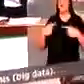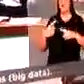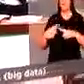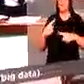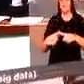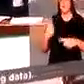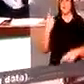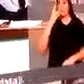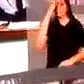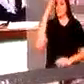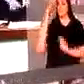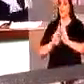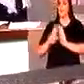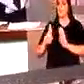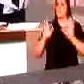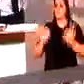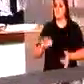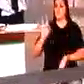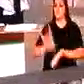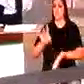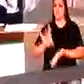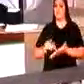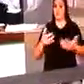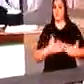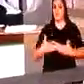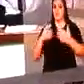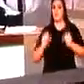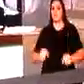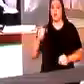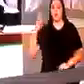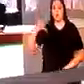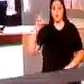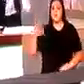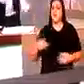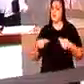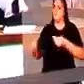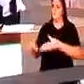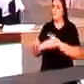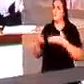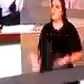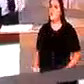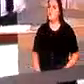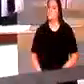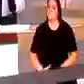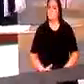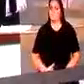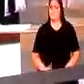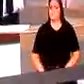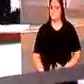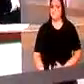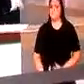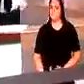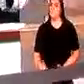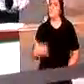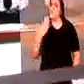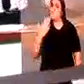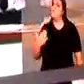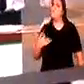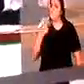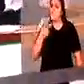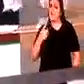representante verdadeiro dos caminhoneiros possa fazer fala também. Por favor, se puder entregar, e se possível, falar depois da minha fala. Eu peço até